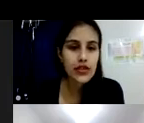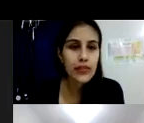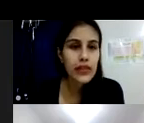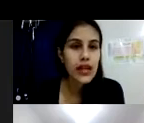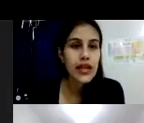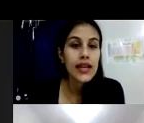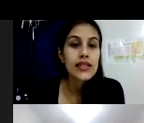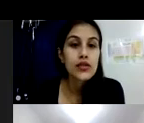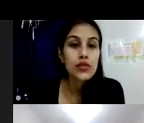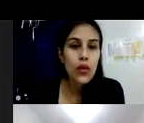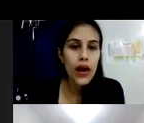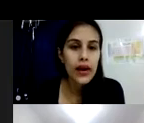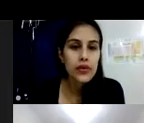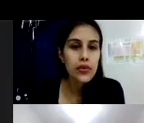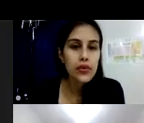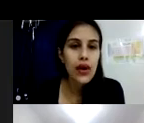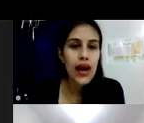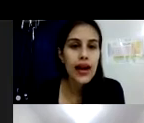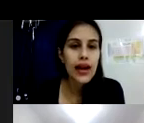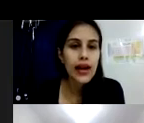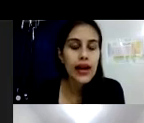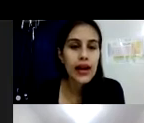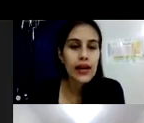acidente. No quarto,